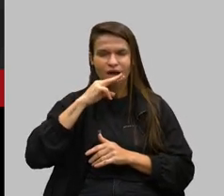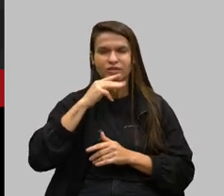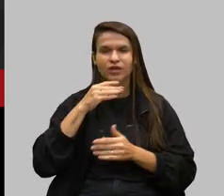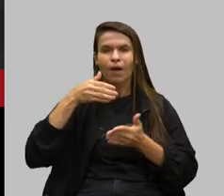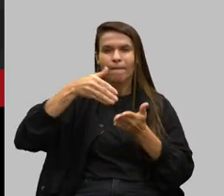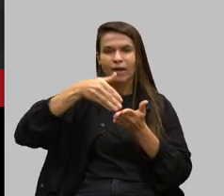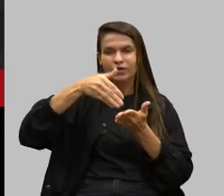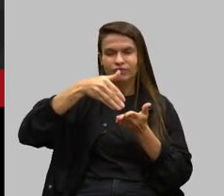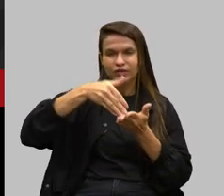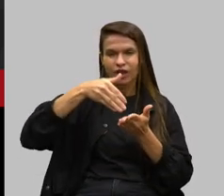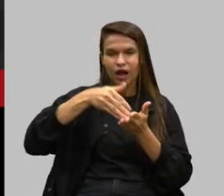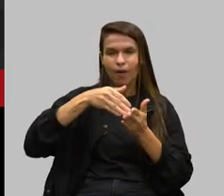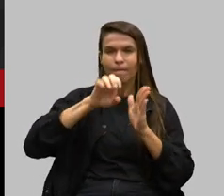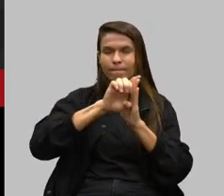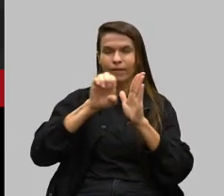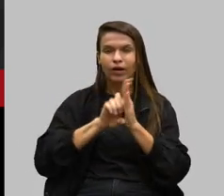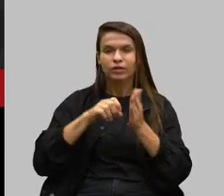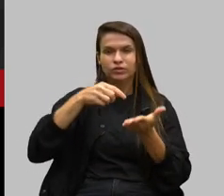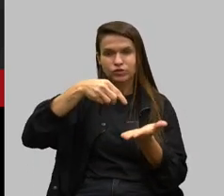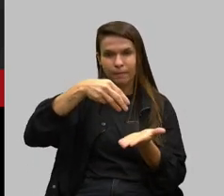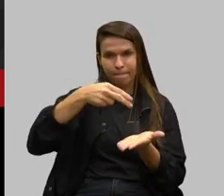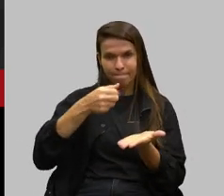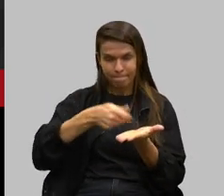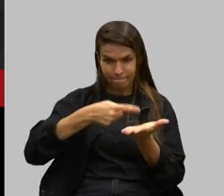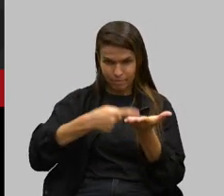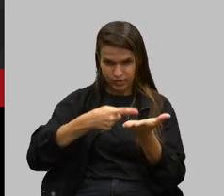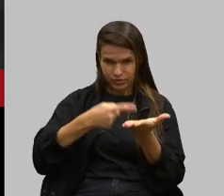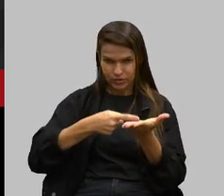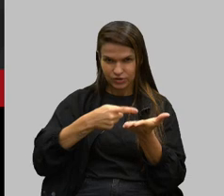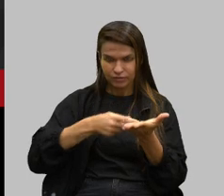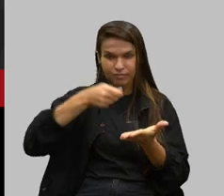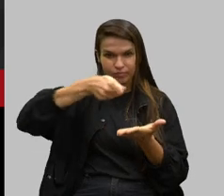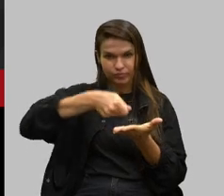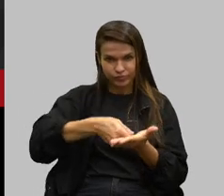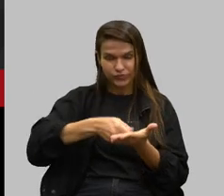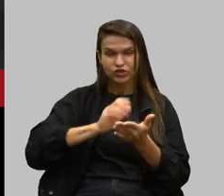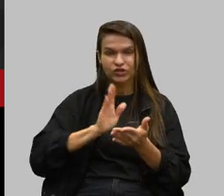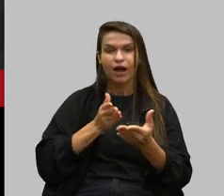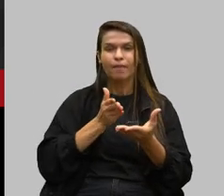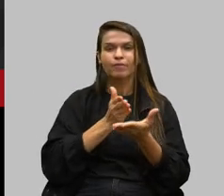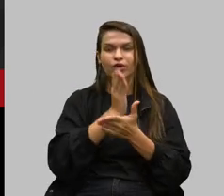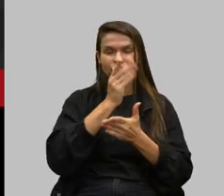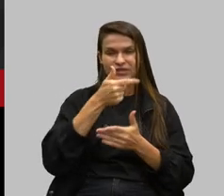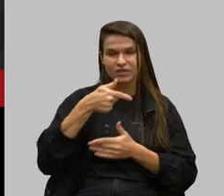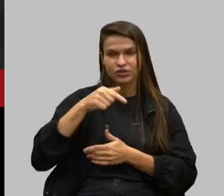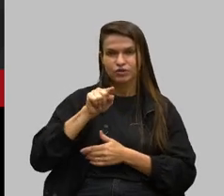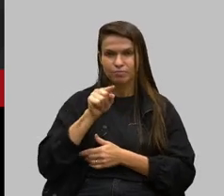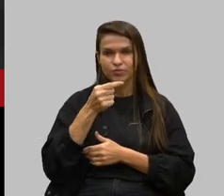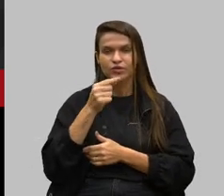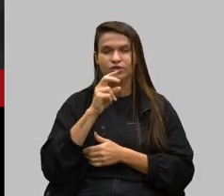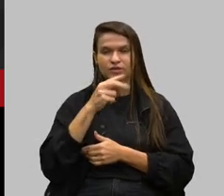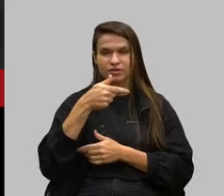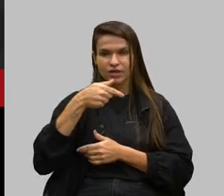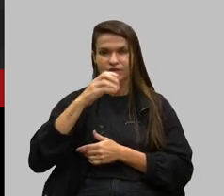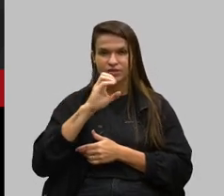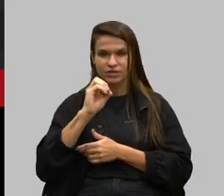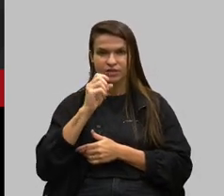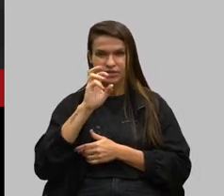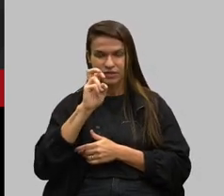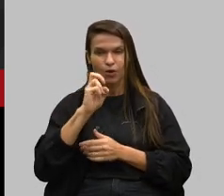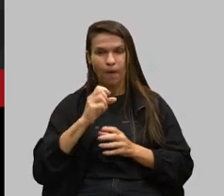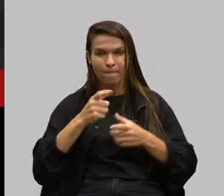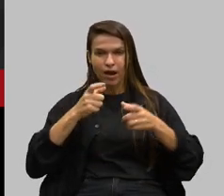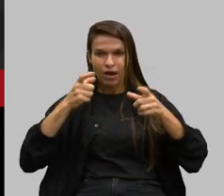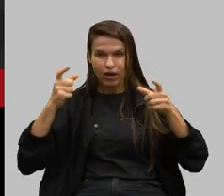indicação das emendas impositivas e já aprovadas 7705 com a maioria